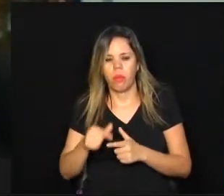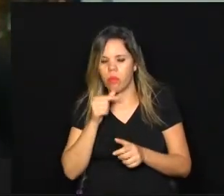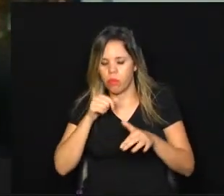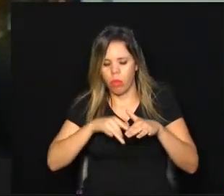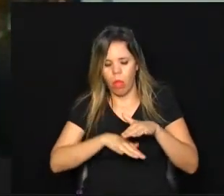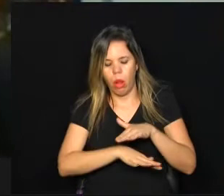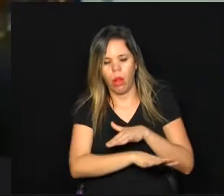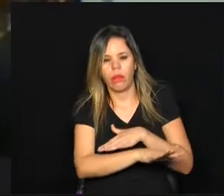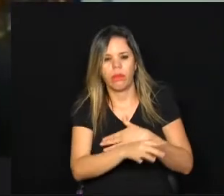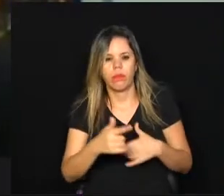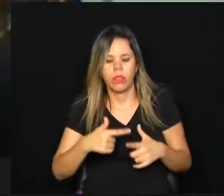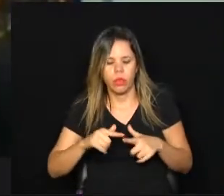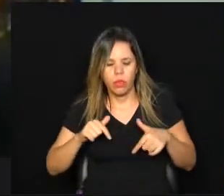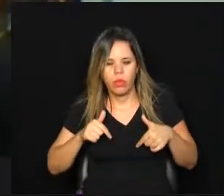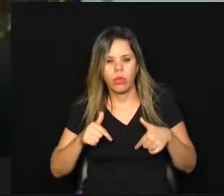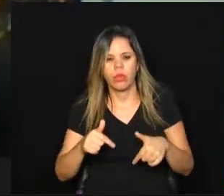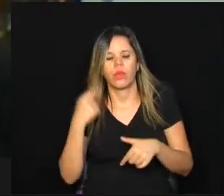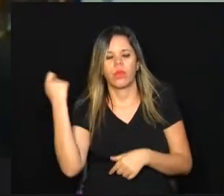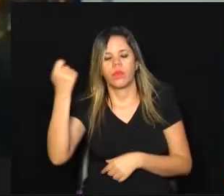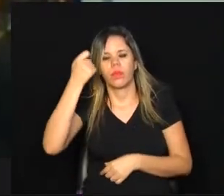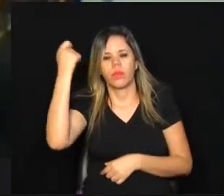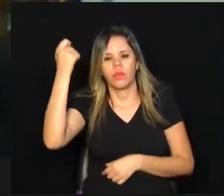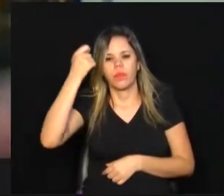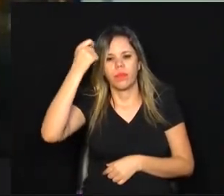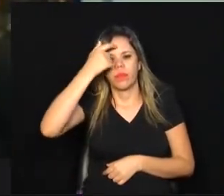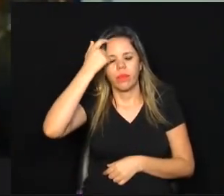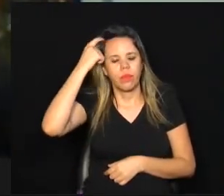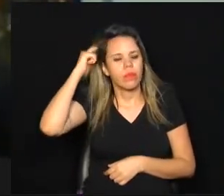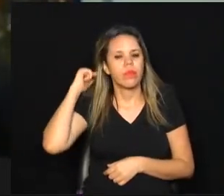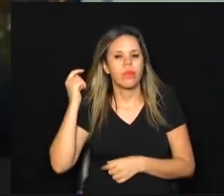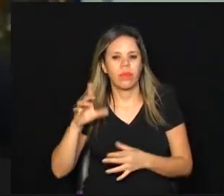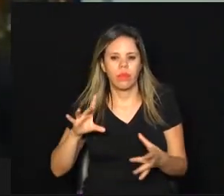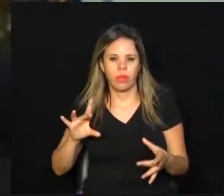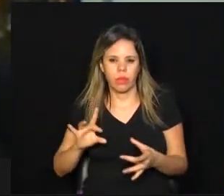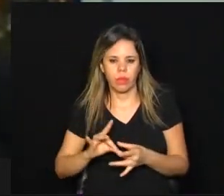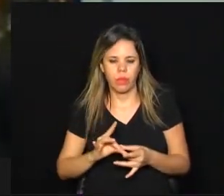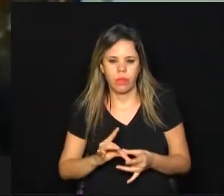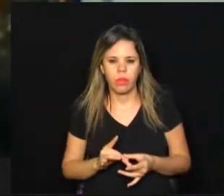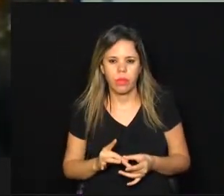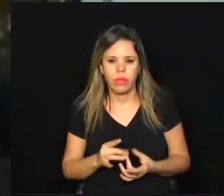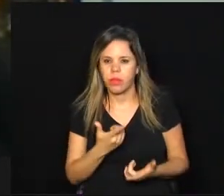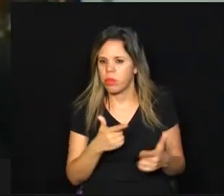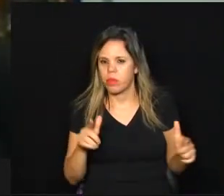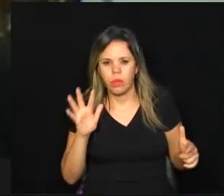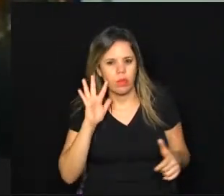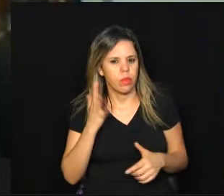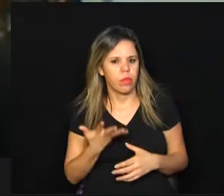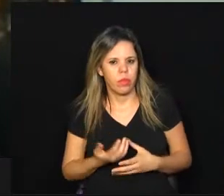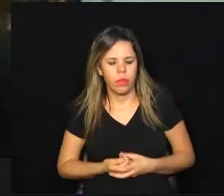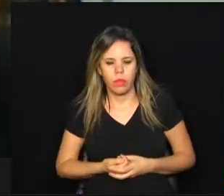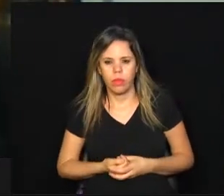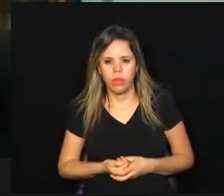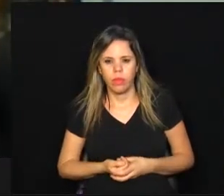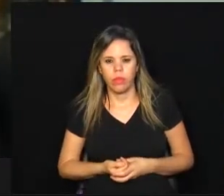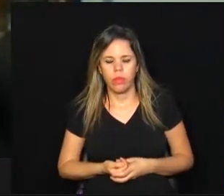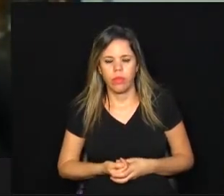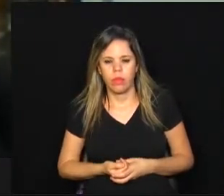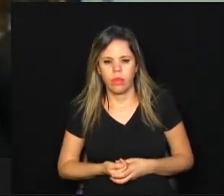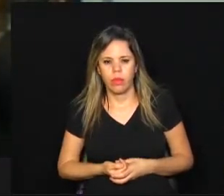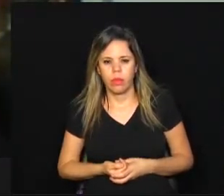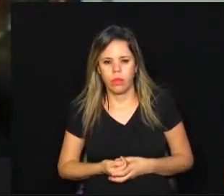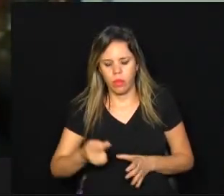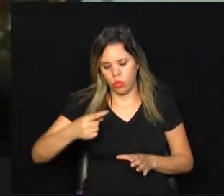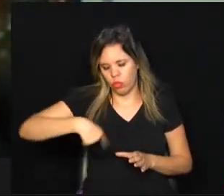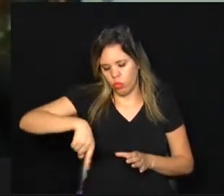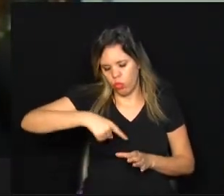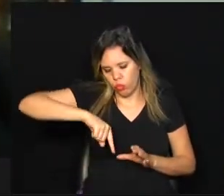dizer, são ações graves, associadas e sem solução. Então, poços profundos